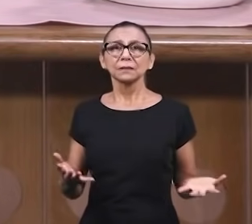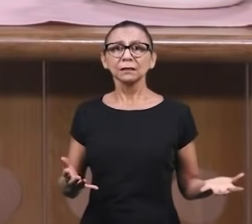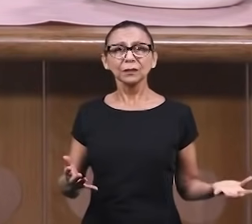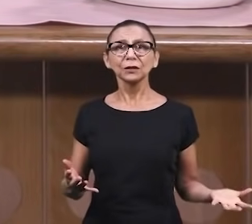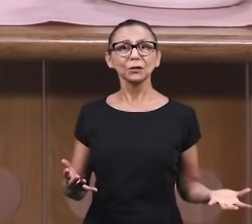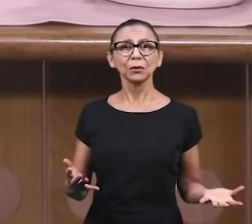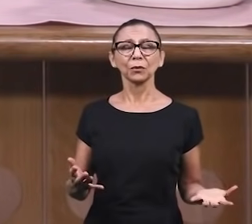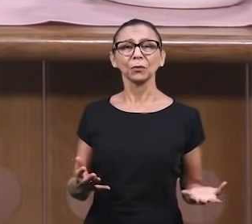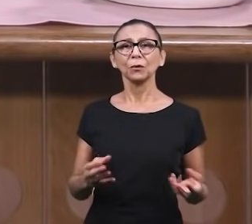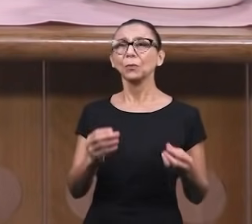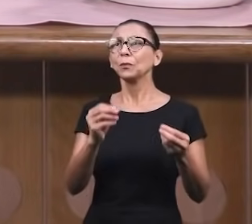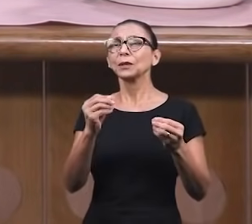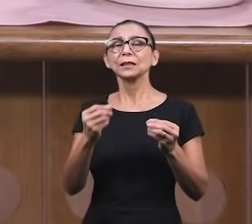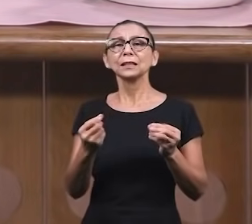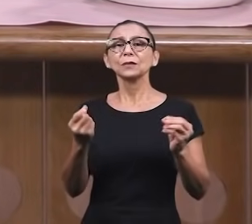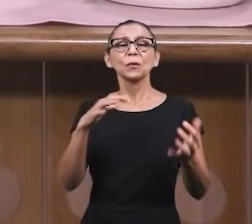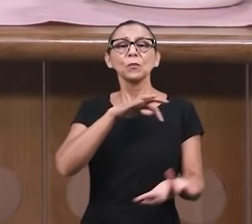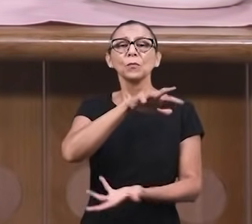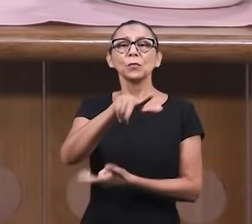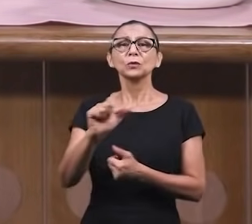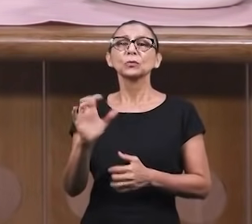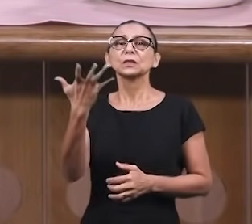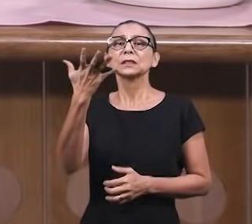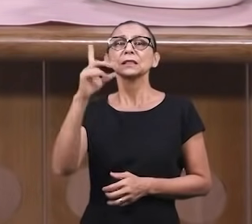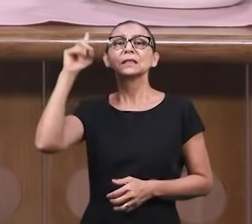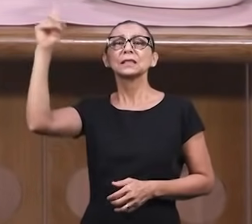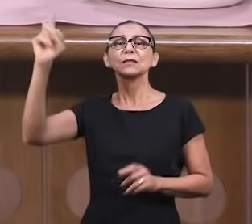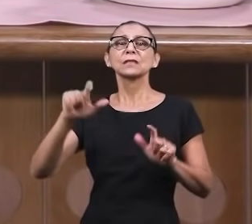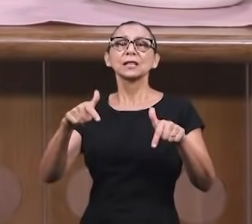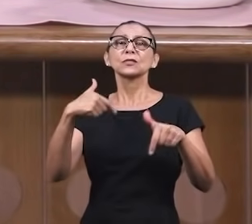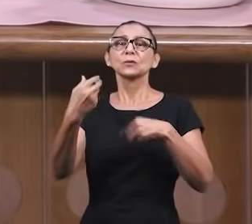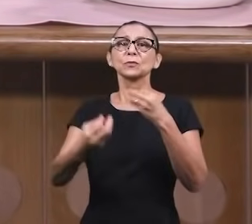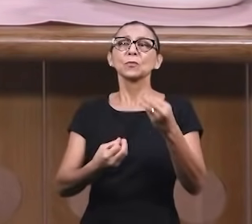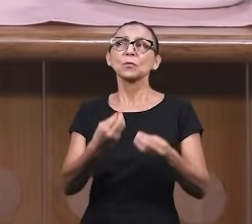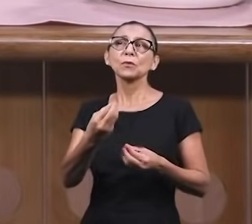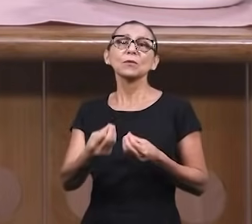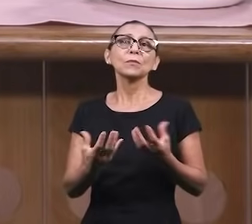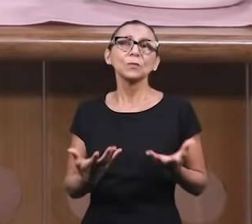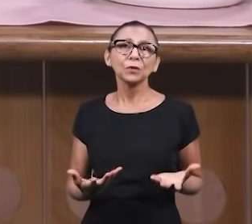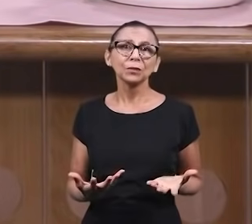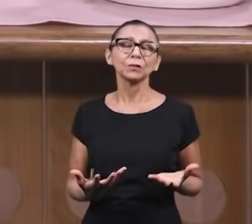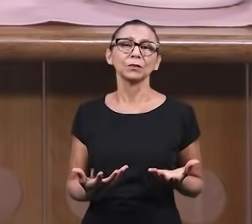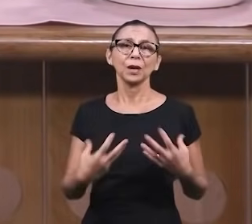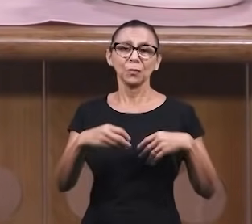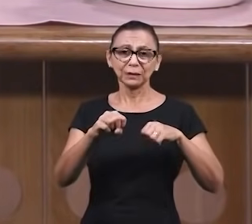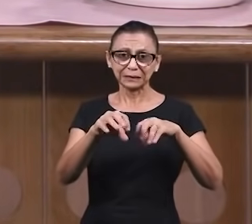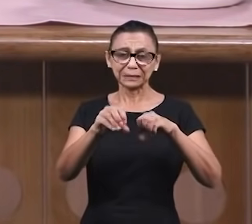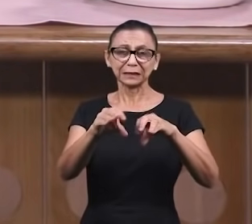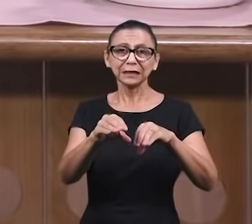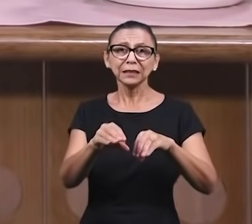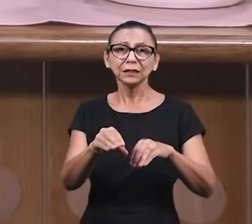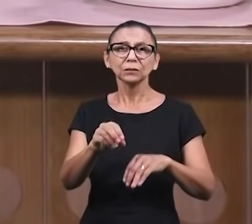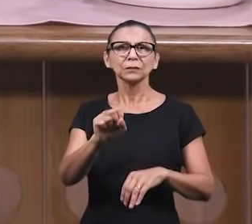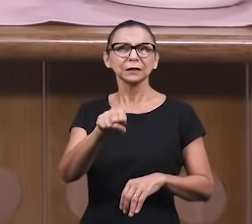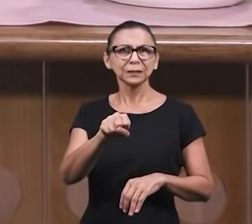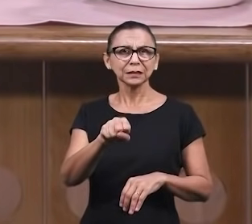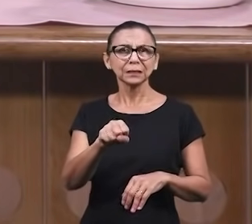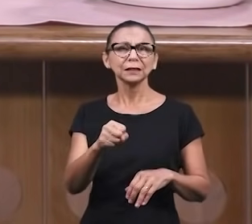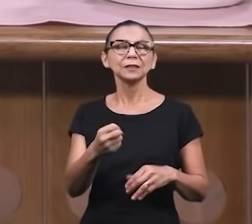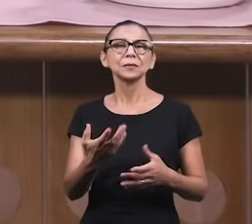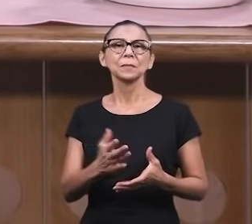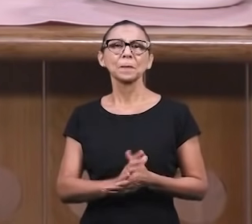está sendo mostrada para o mundo? Deus está dando uma lição ao mundo? Tá. A obra criadora, ela é muito